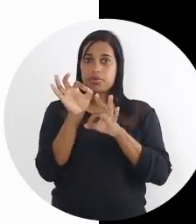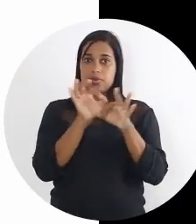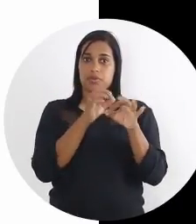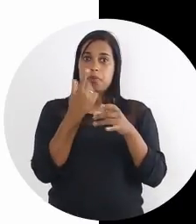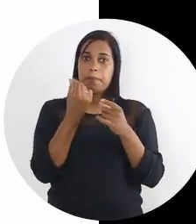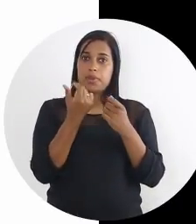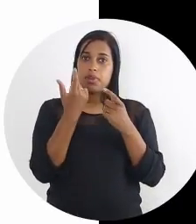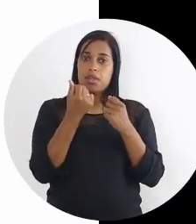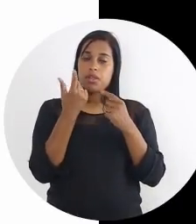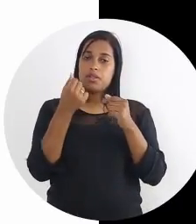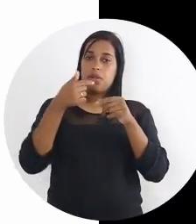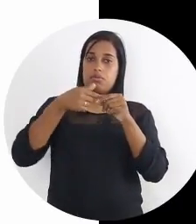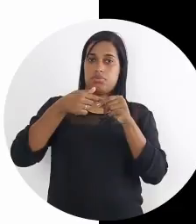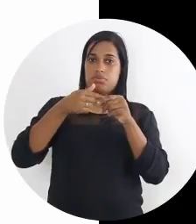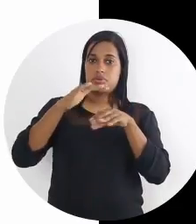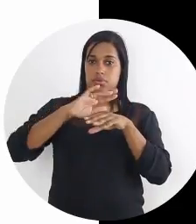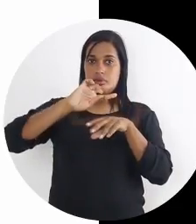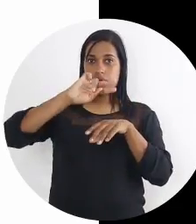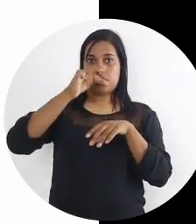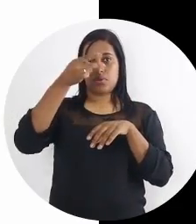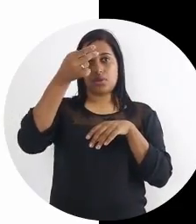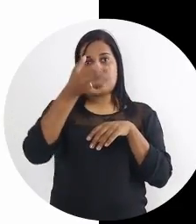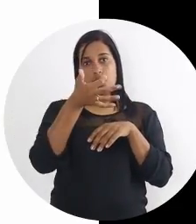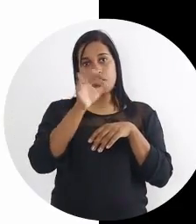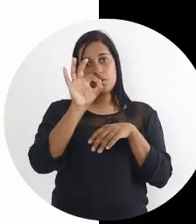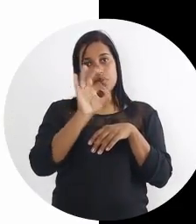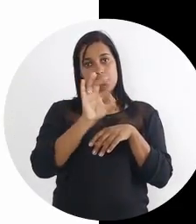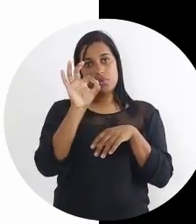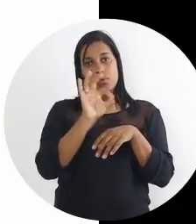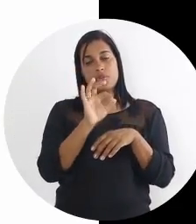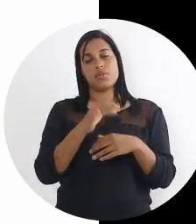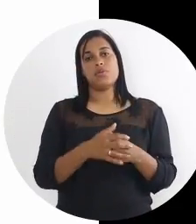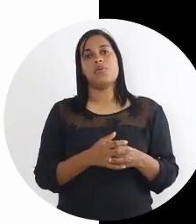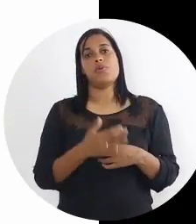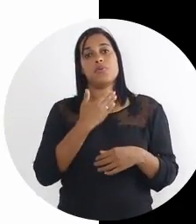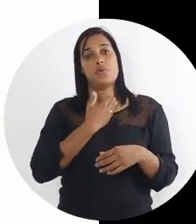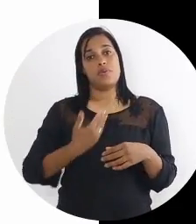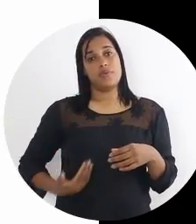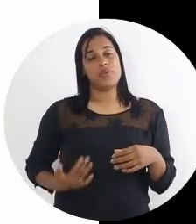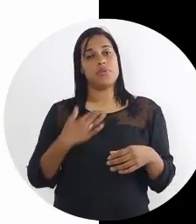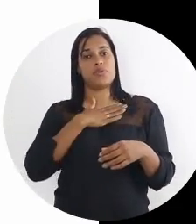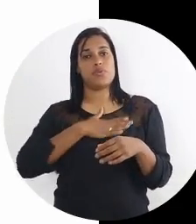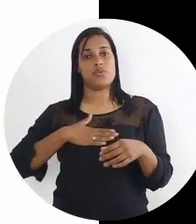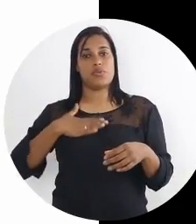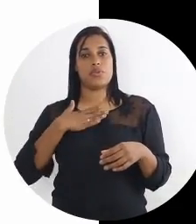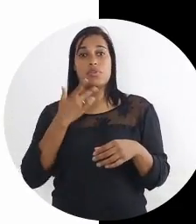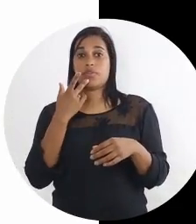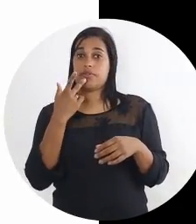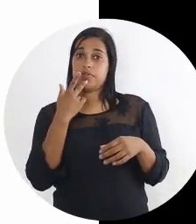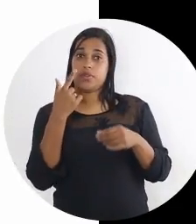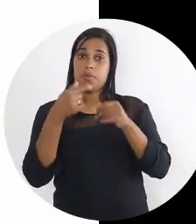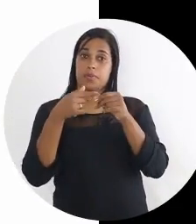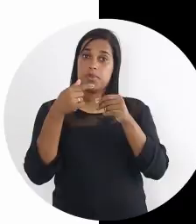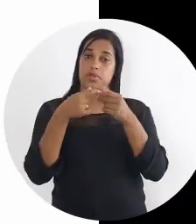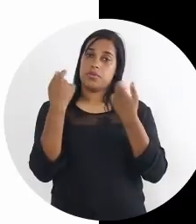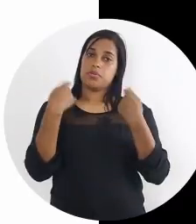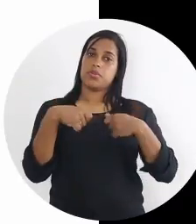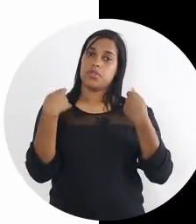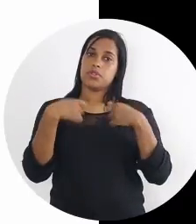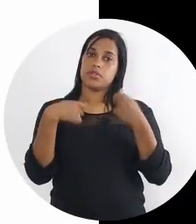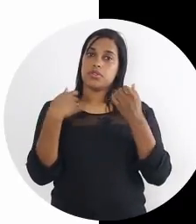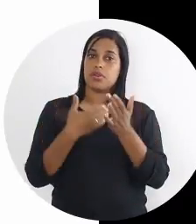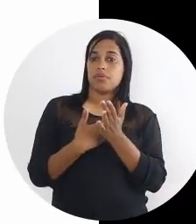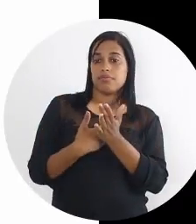dos combustíveis, cresça uma taxa mensal de 10%, o governo gostaria de estimar o preço mínimo necessário